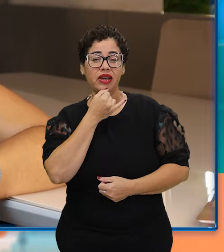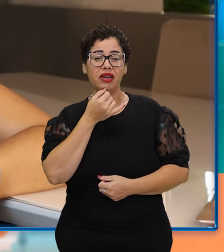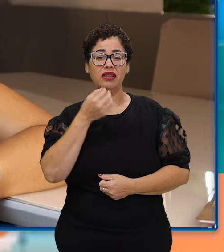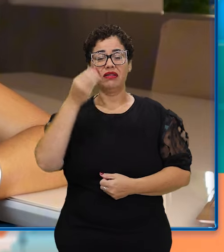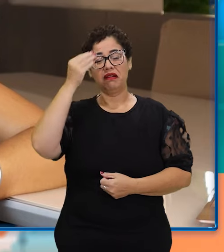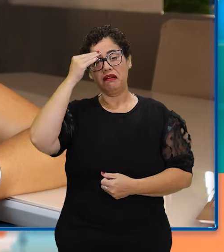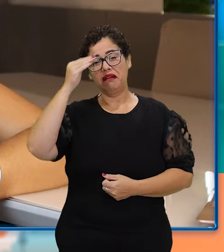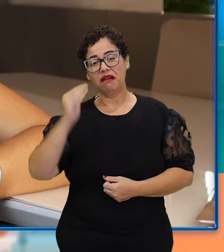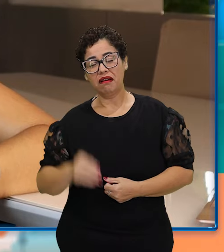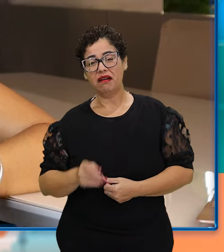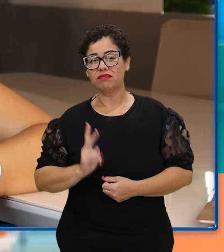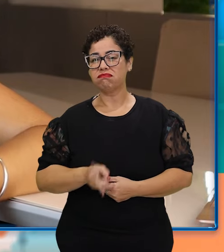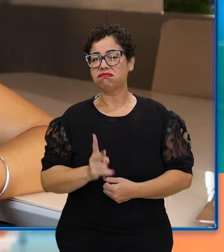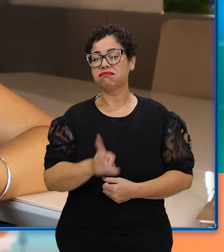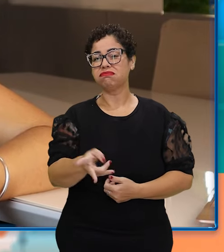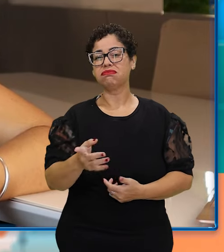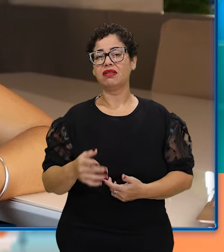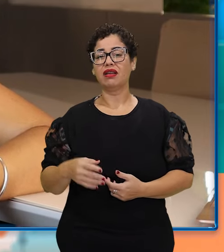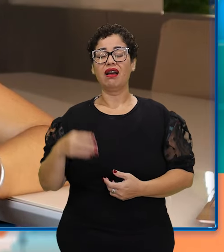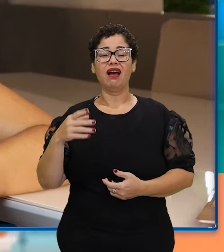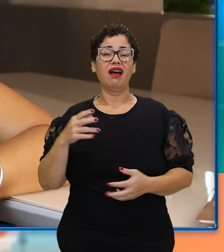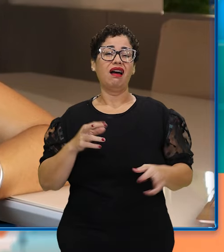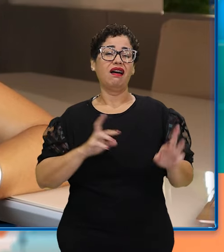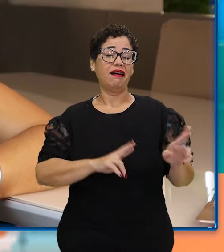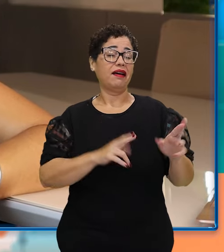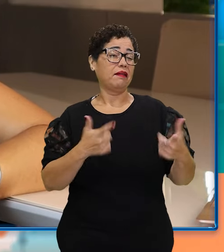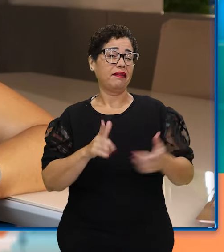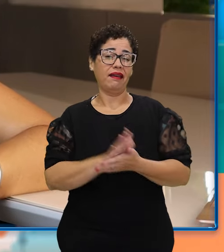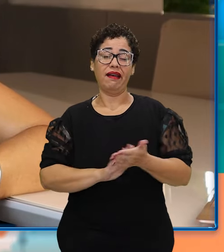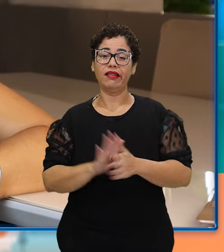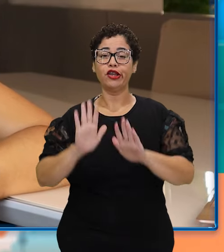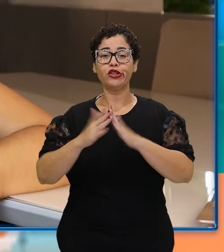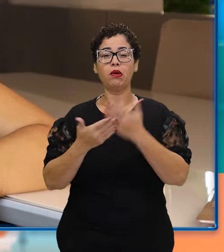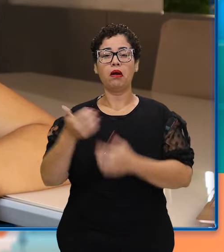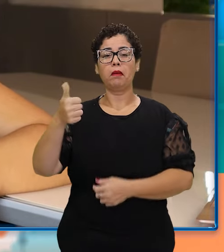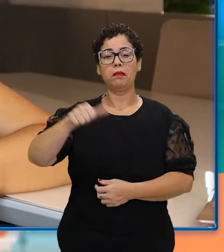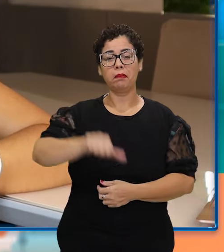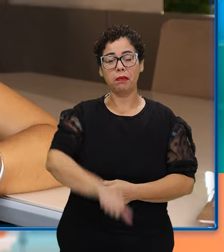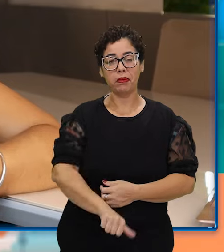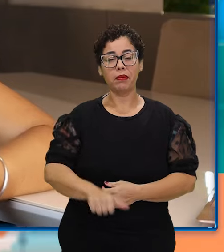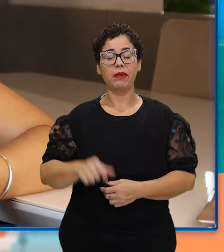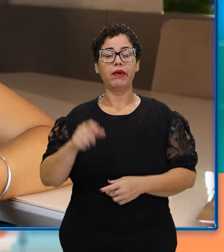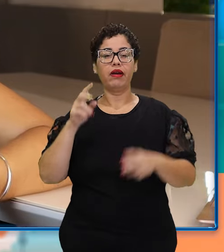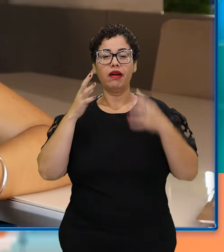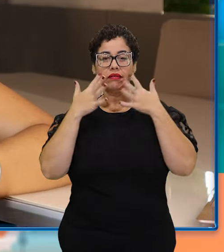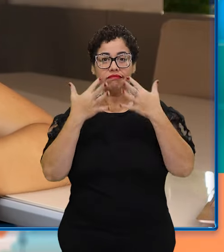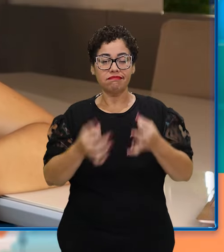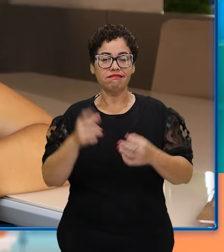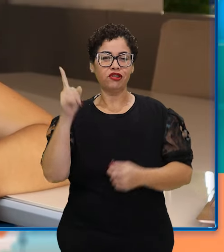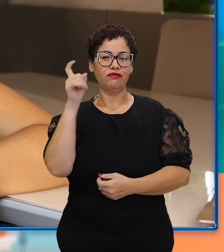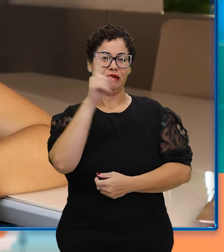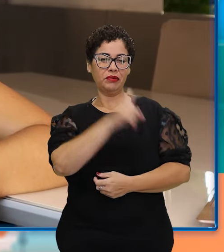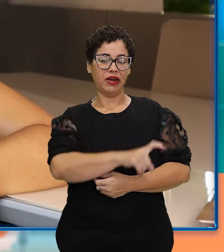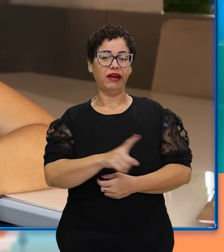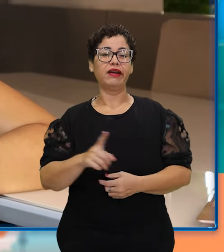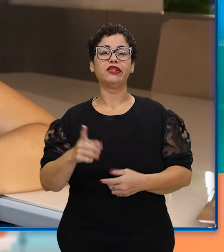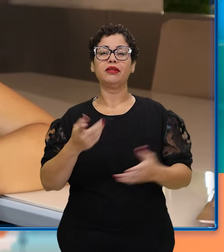desânimo persistente, desesperança, queda do desempenho escolar, dificuldade de concentração,